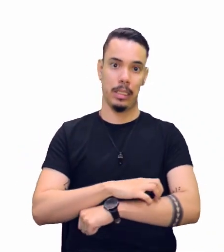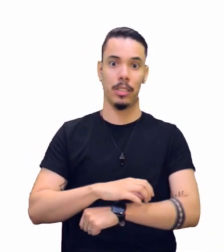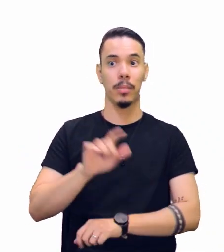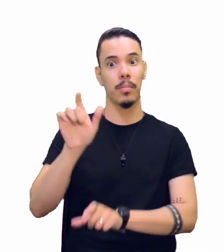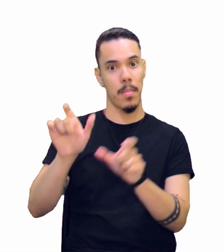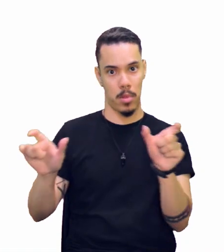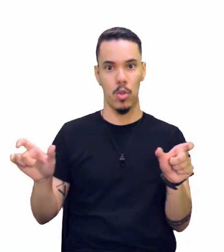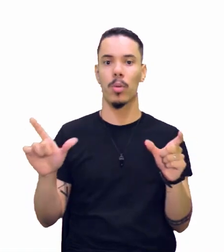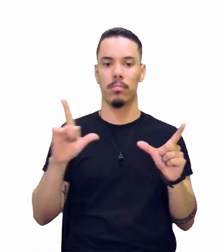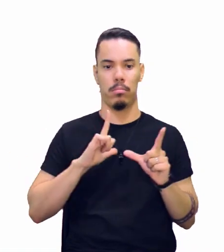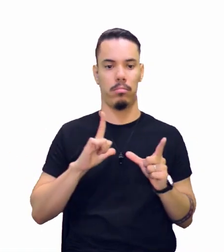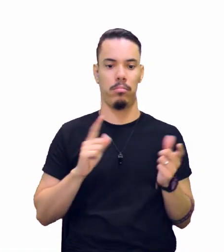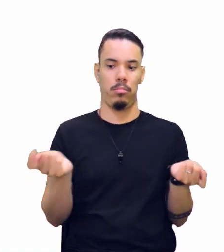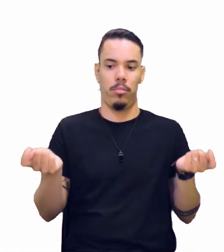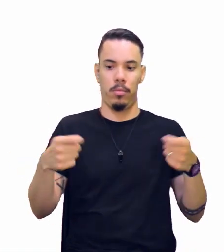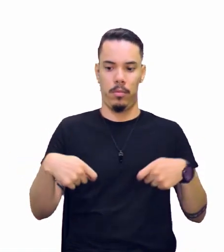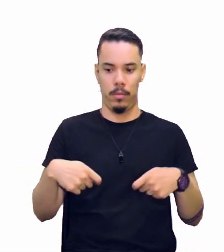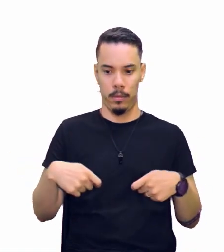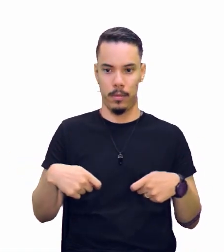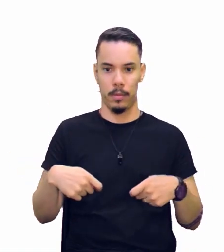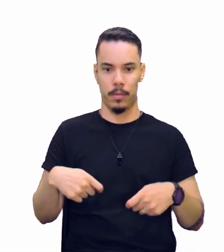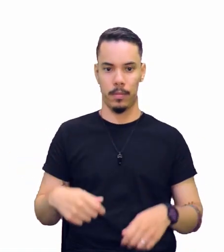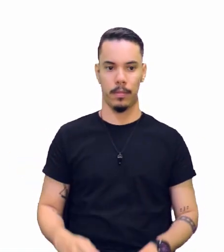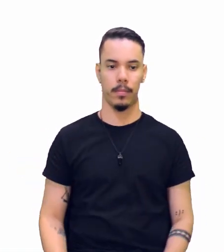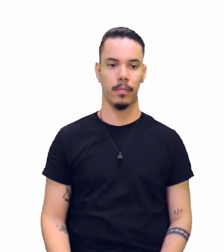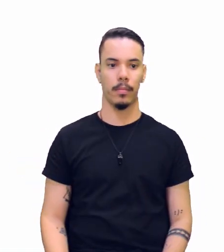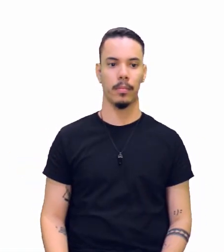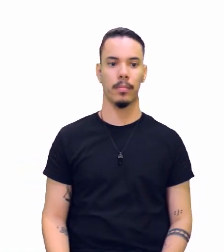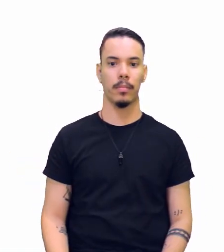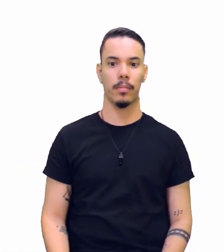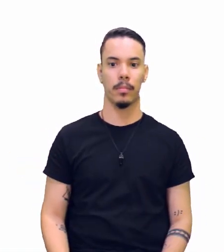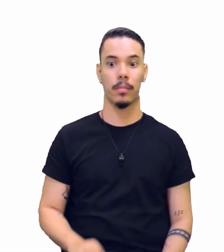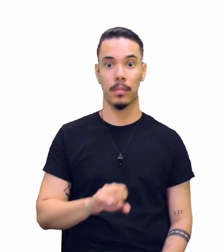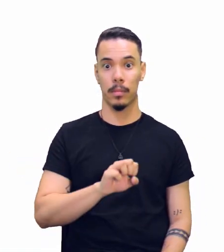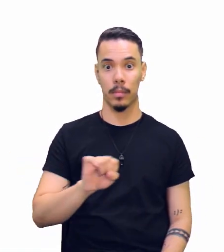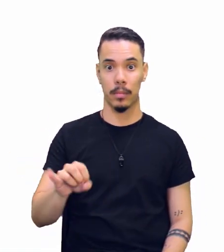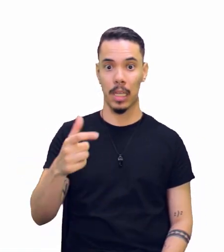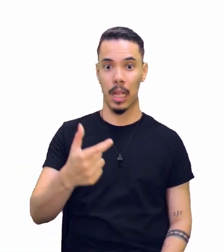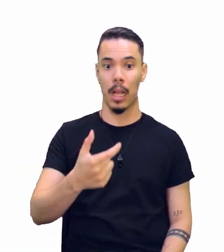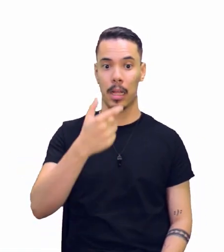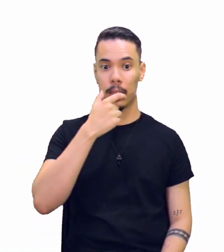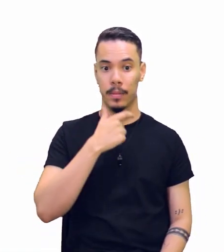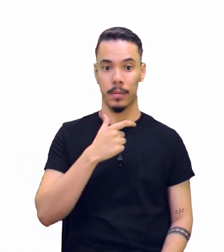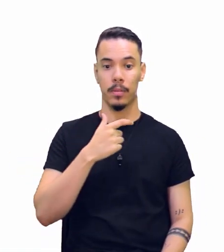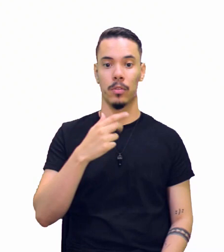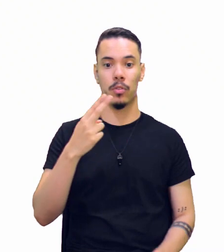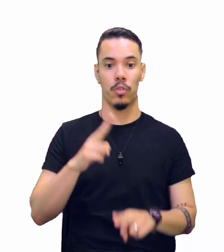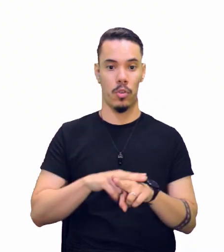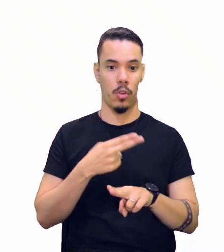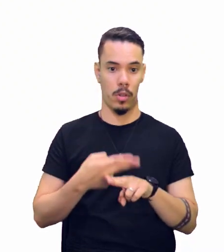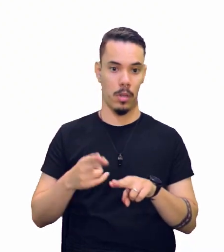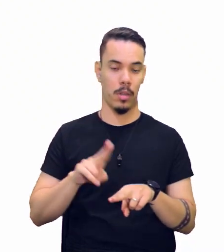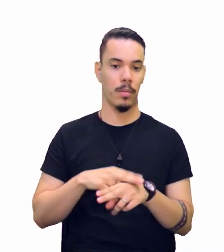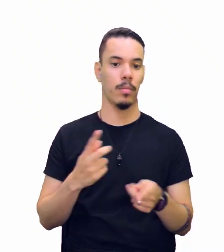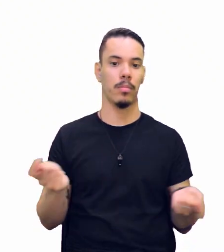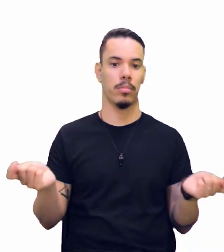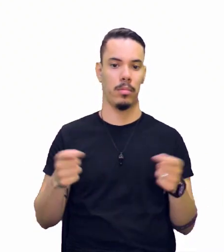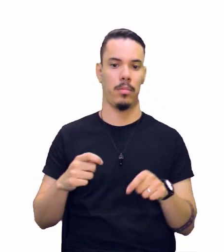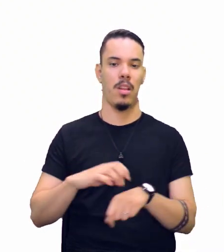bom. Então, se eu como chocolate, if I eat chocolate, I get an allergy. Eu tenho